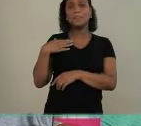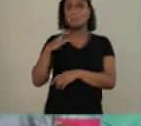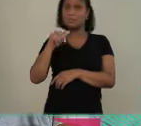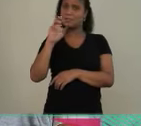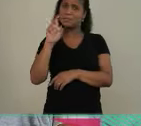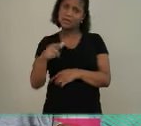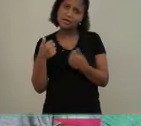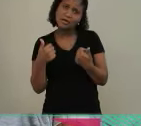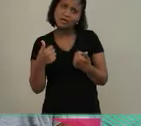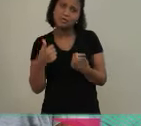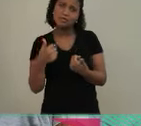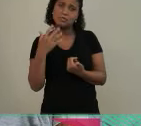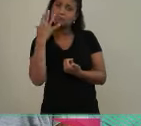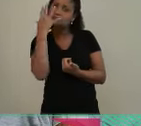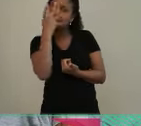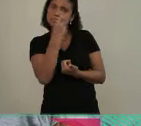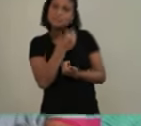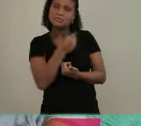legal,